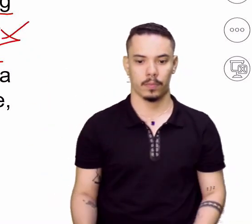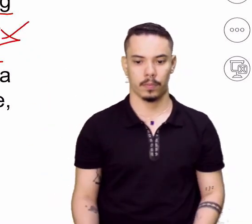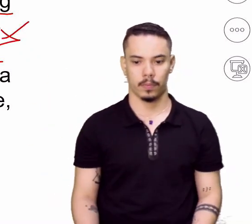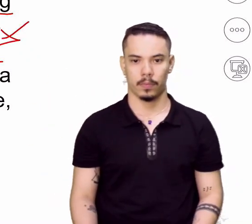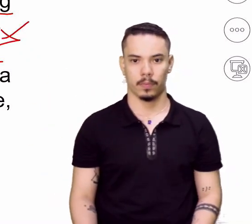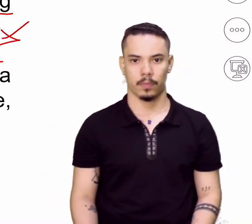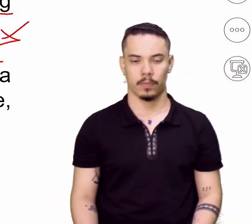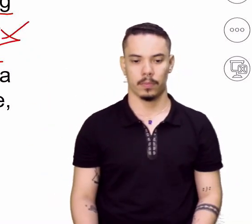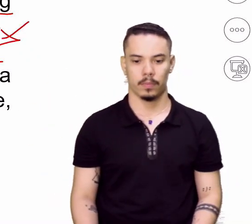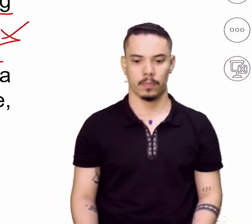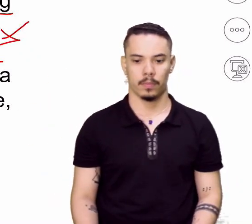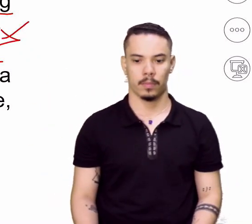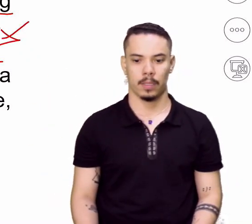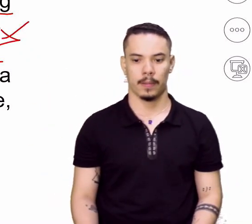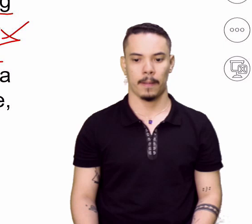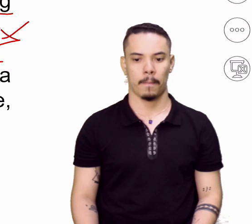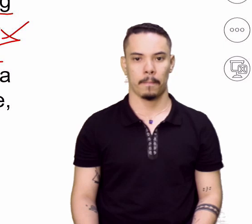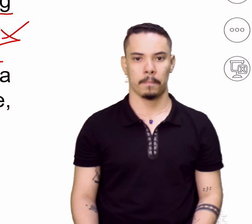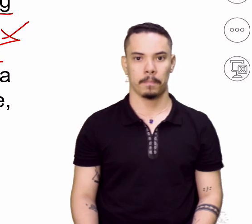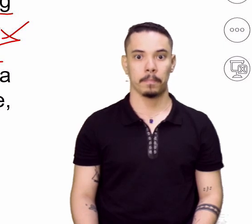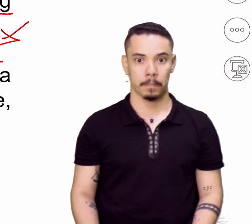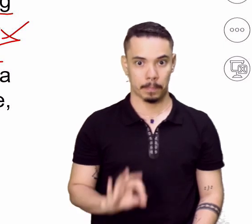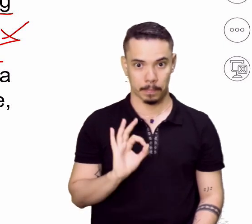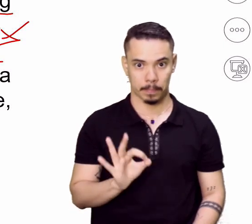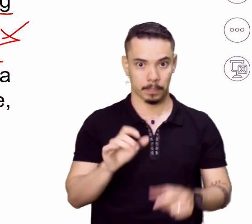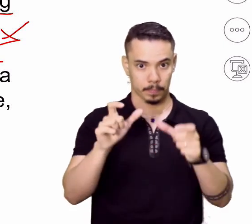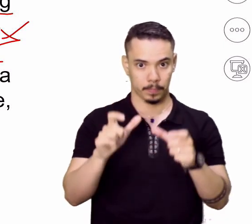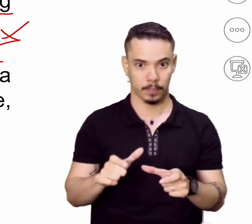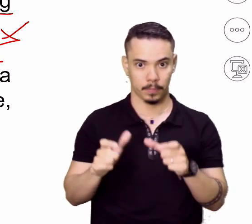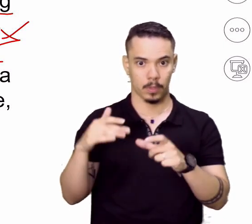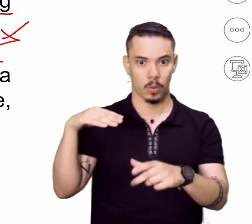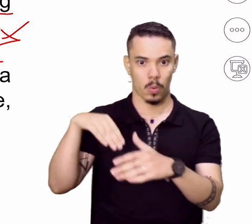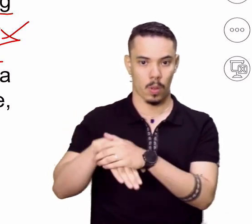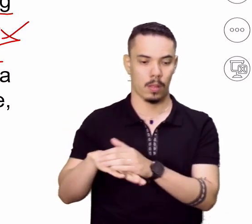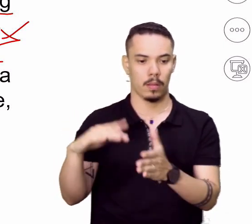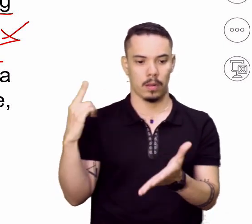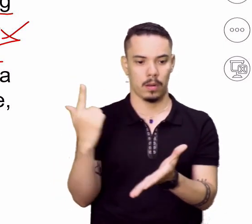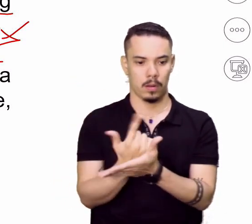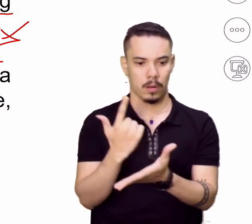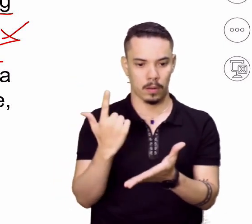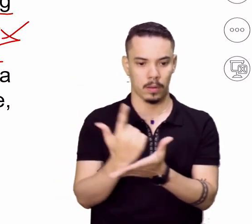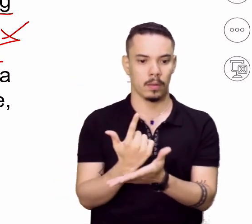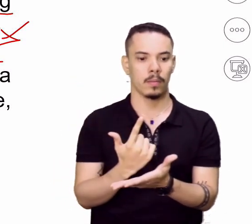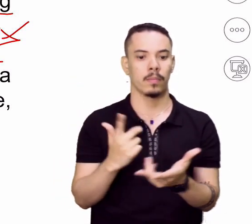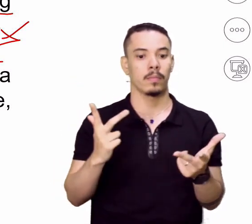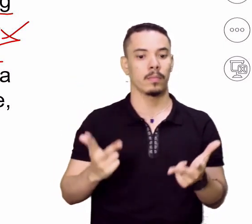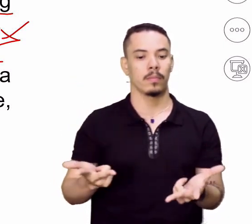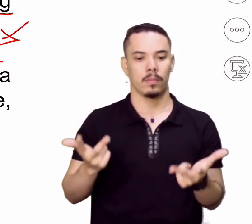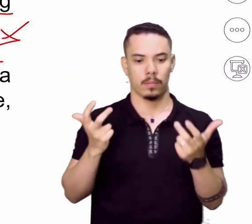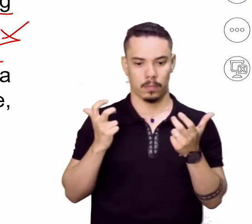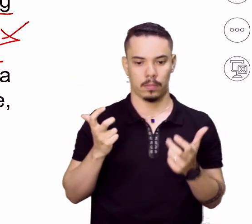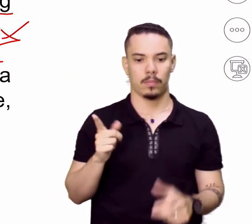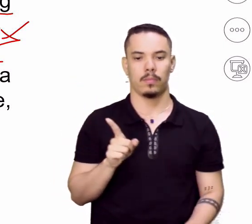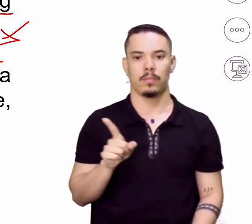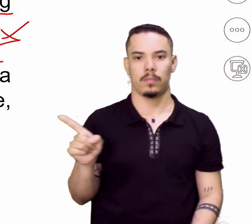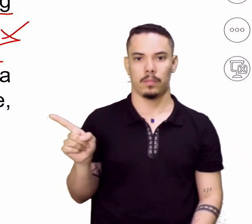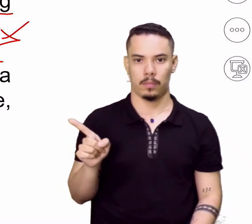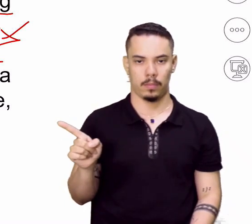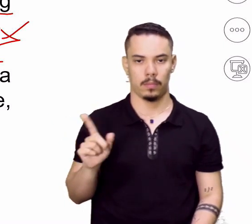como bookshelf, que é onde você coloca os livros. Note que essa non-defined